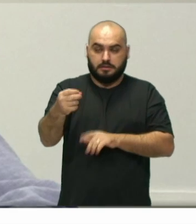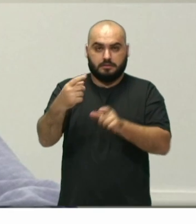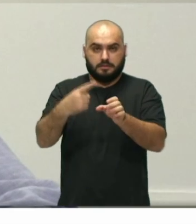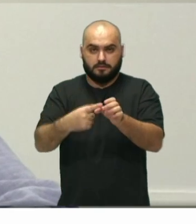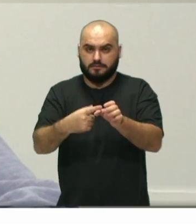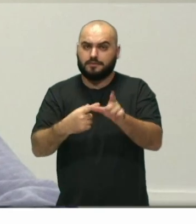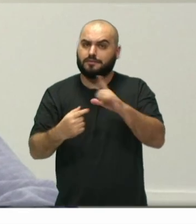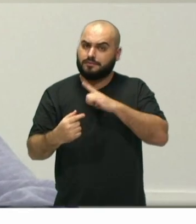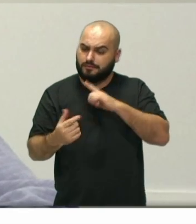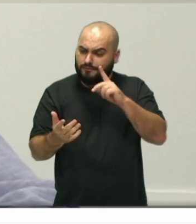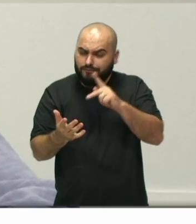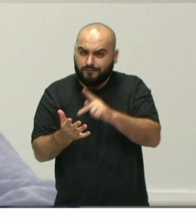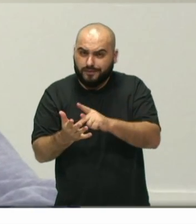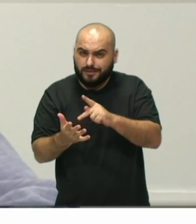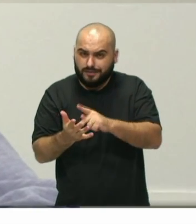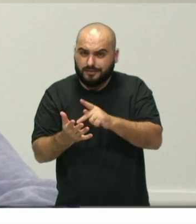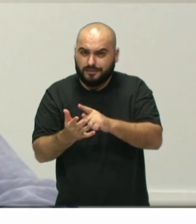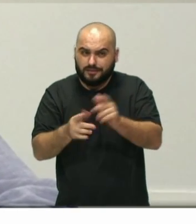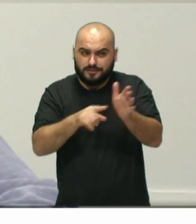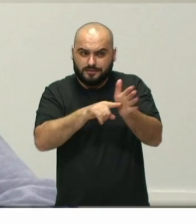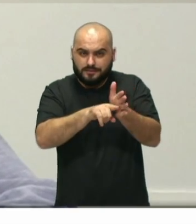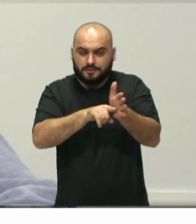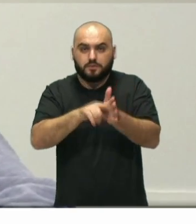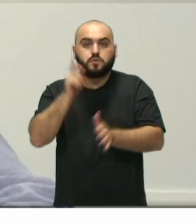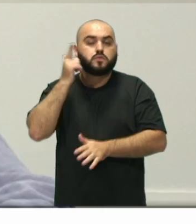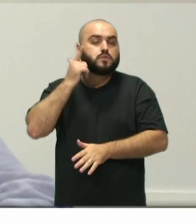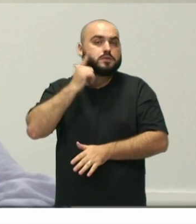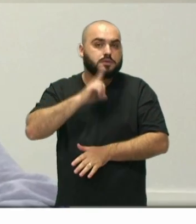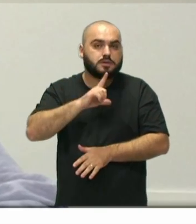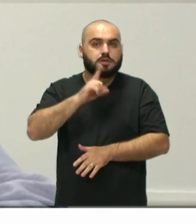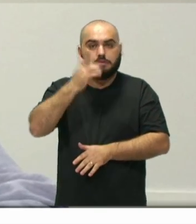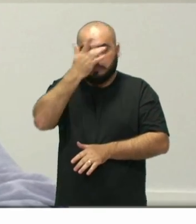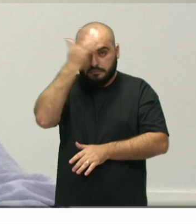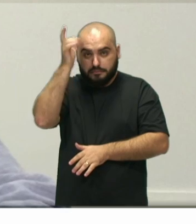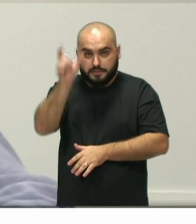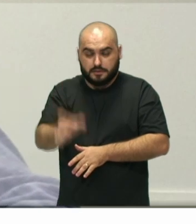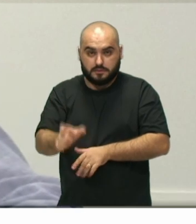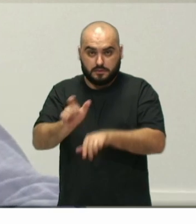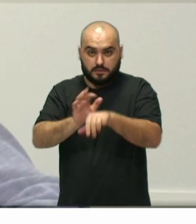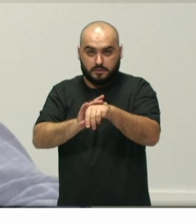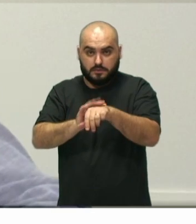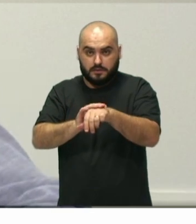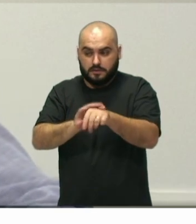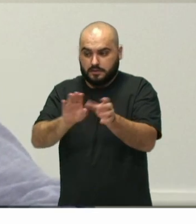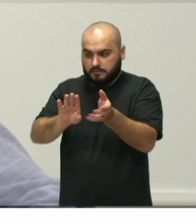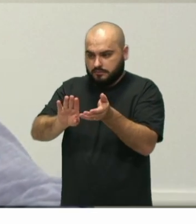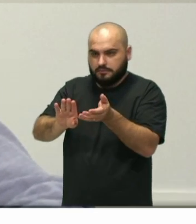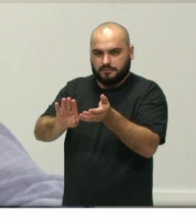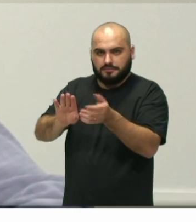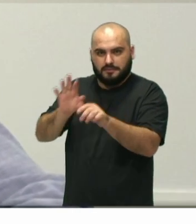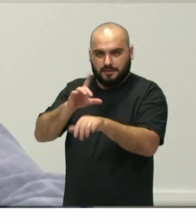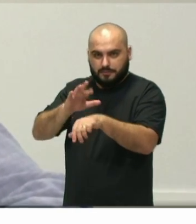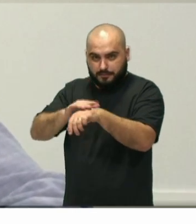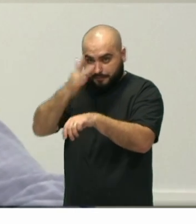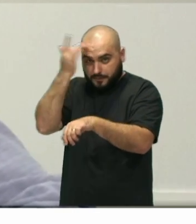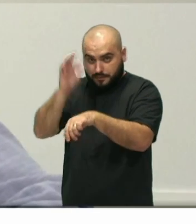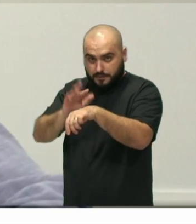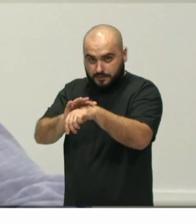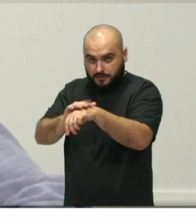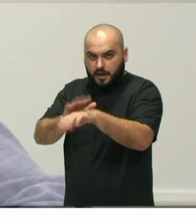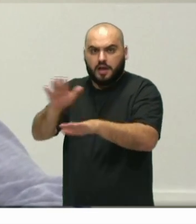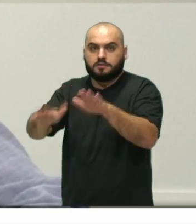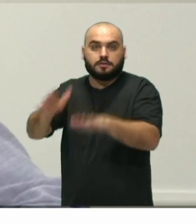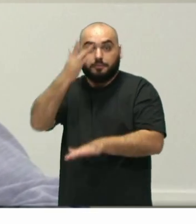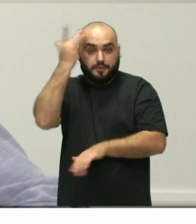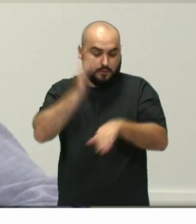um real diagnóstico e conseguir tirar essas pessoas que estão contaminadas do meio das que estão saudáveis, porque muitas vezes a pessoa está